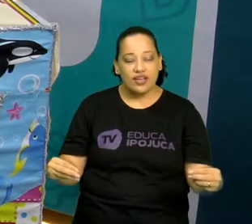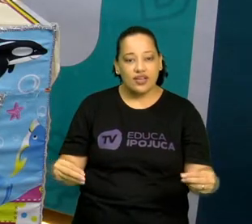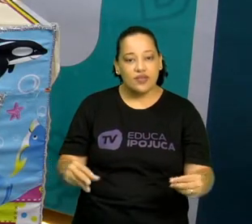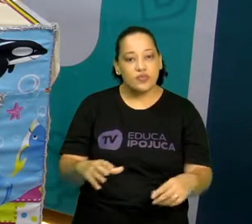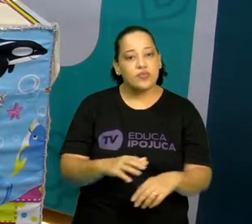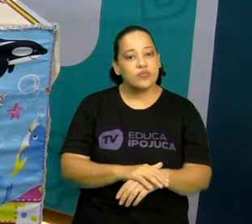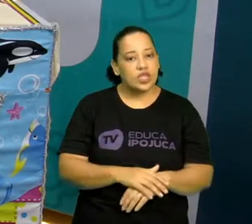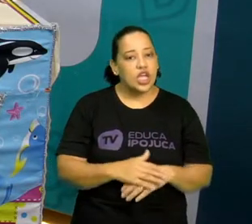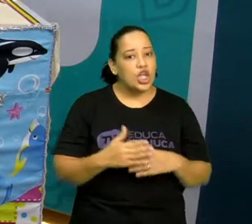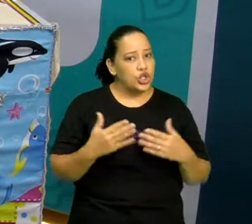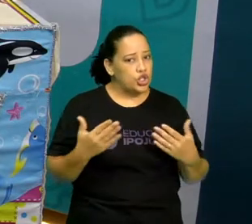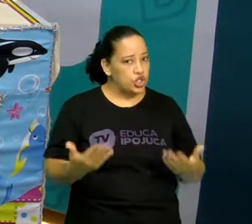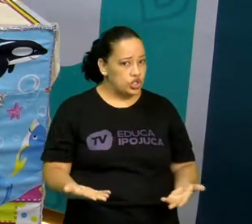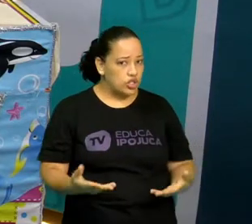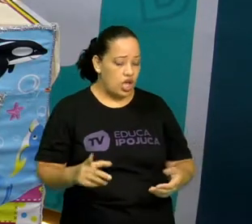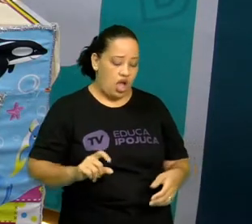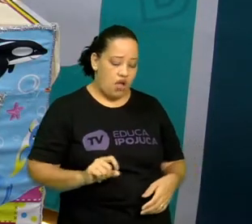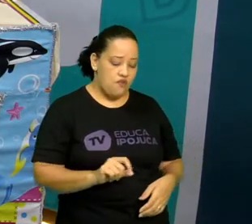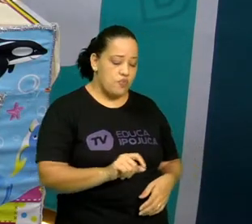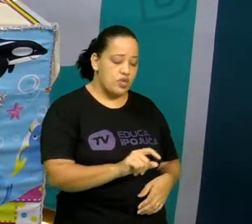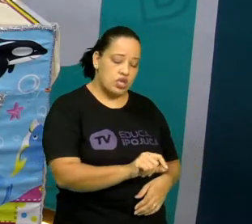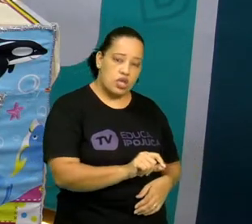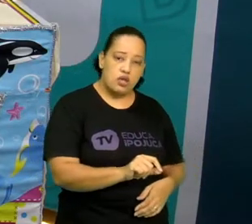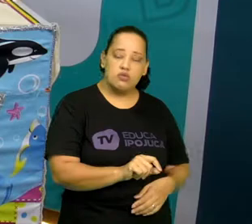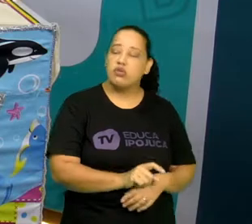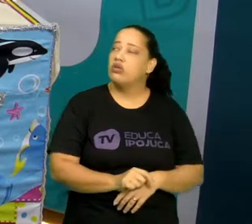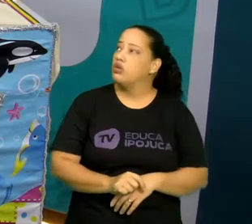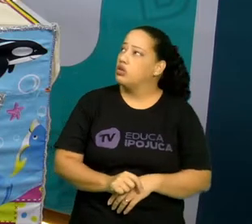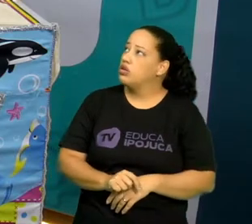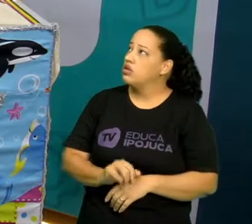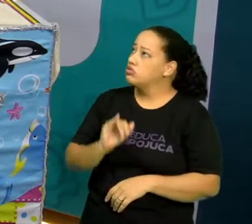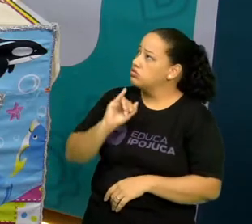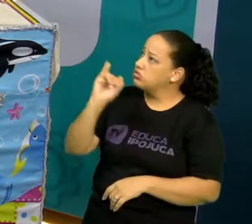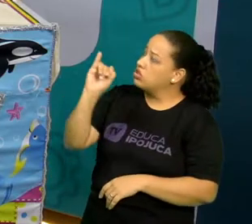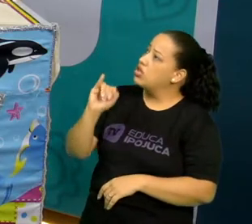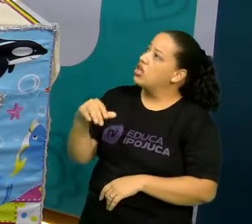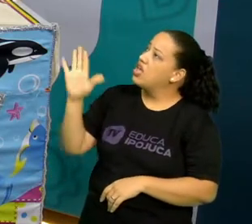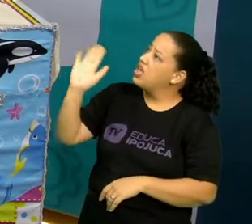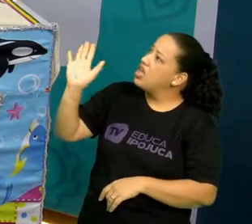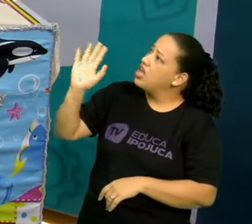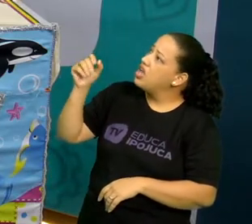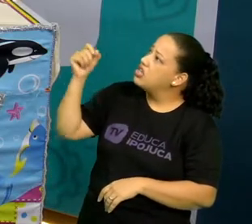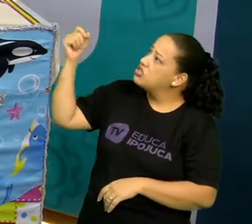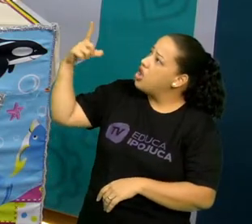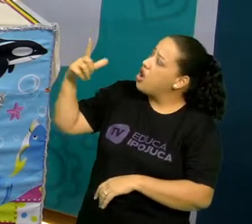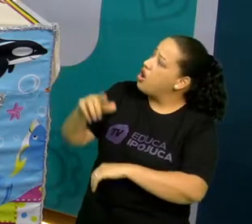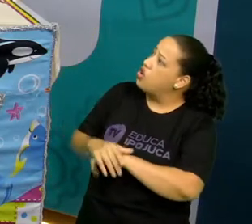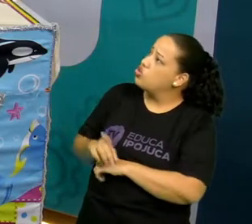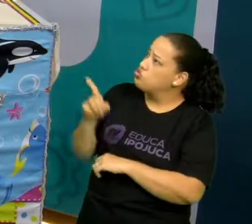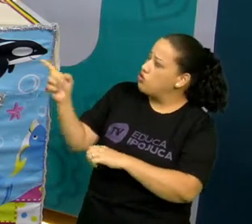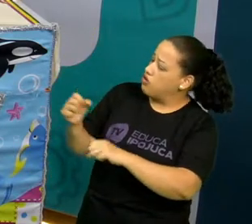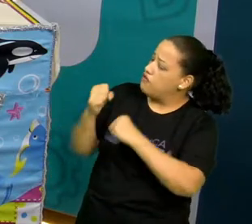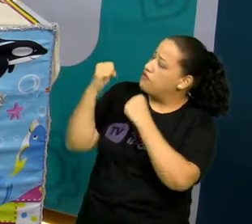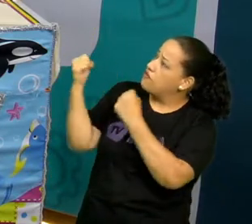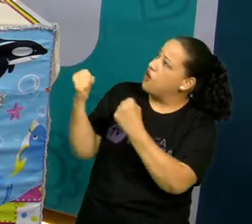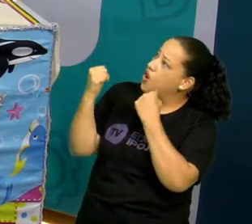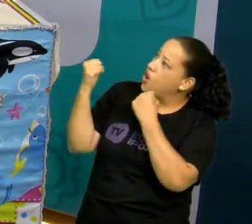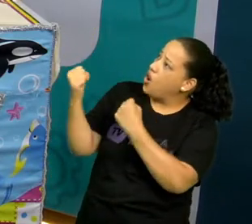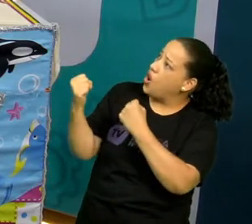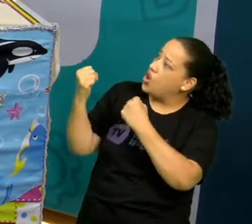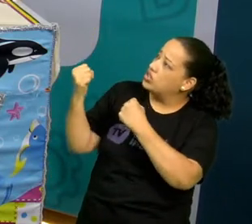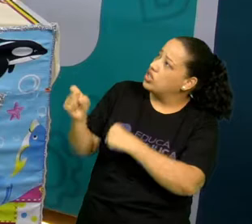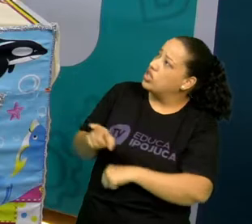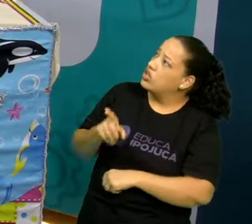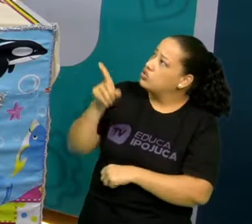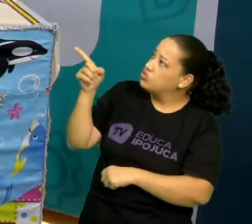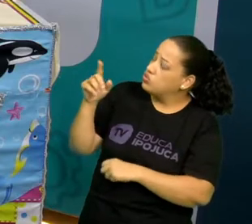a formiguinha foi falar com o sol. Ô sol, tu que és tão forte, que